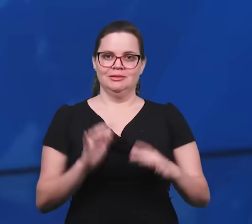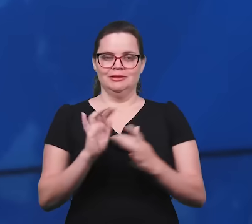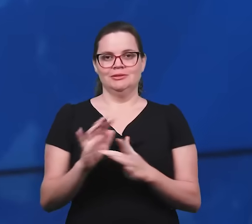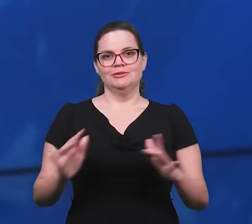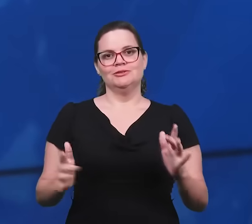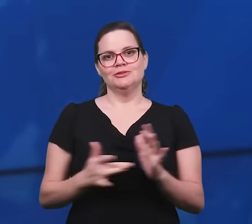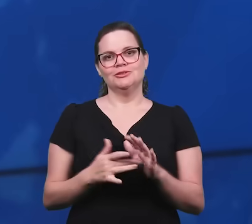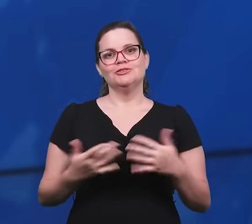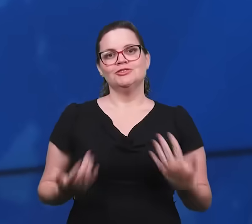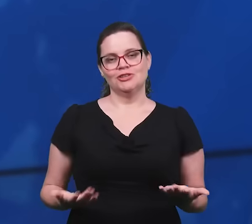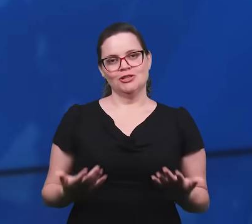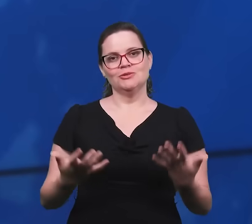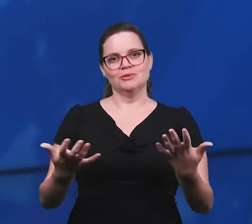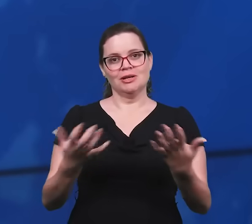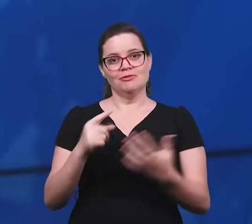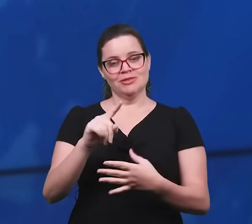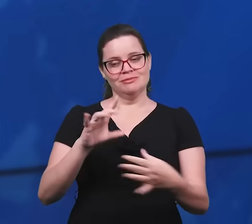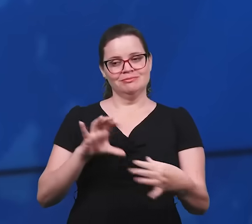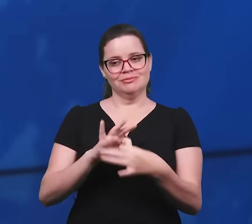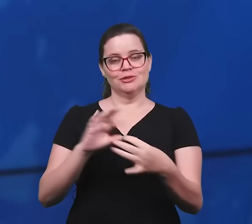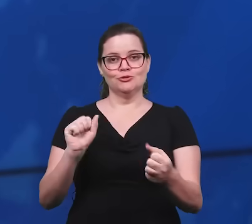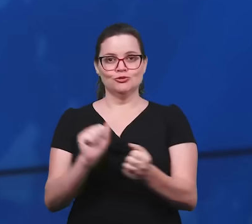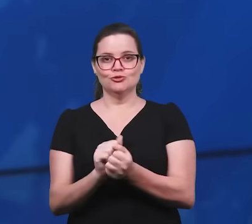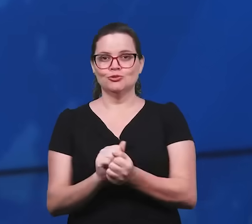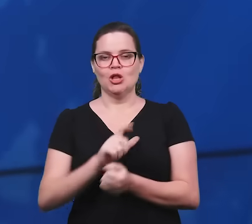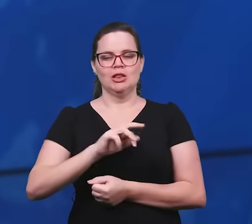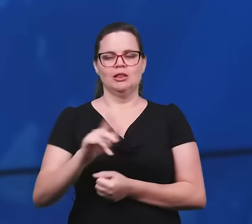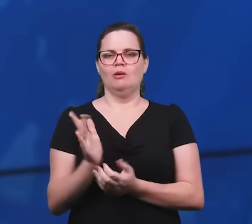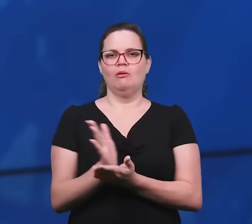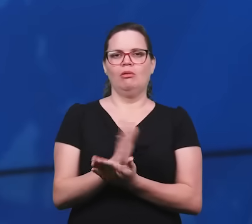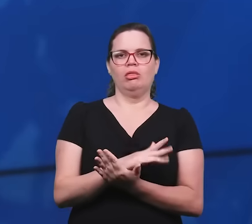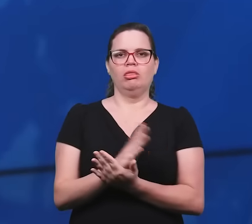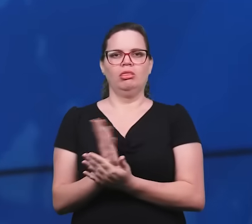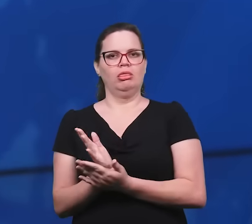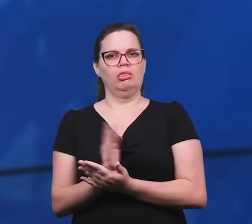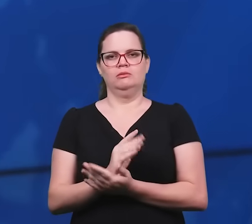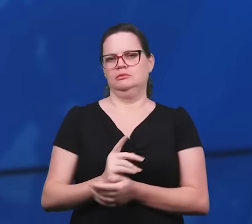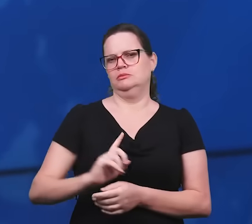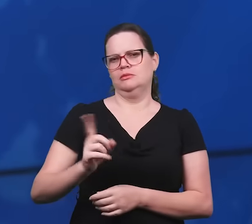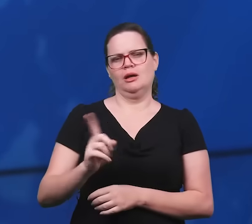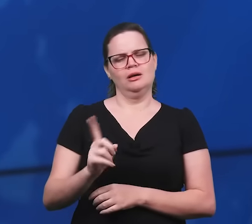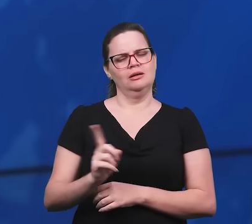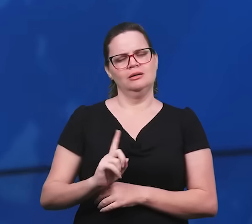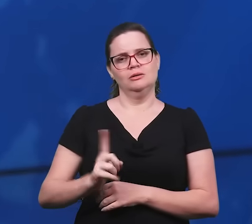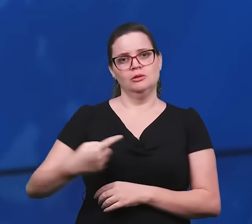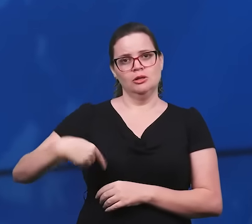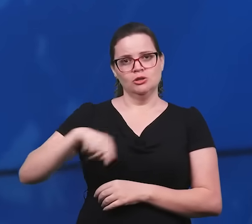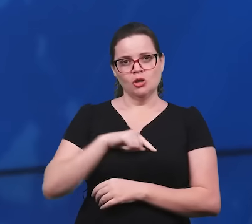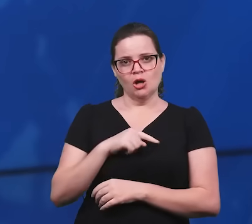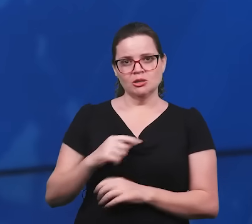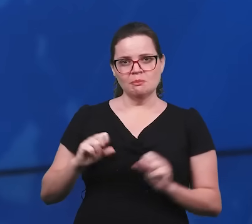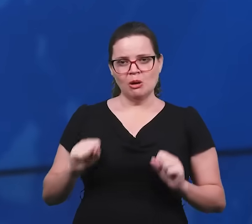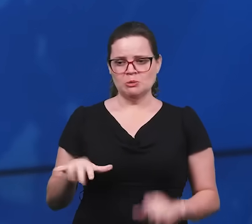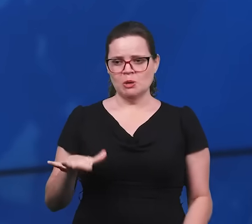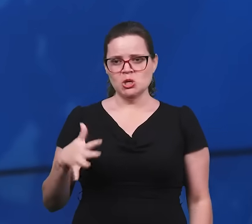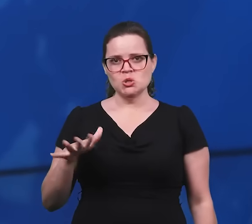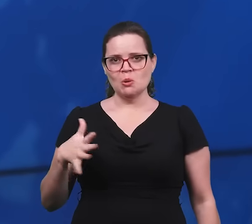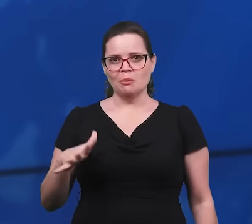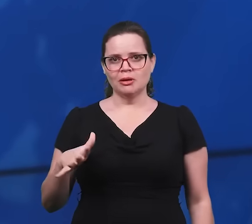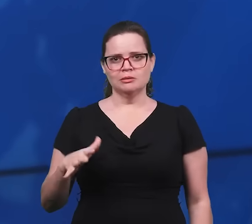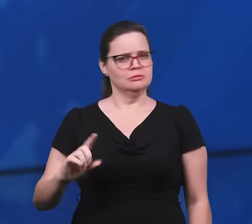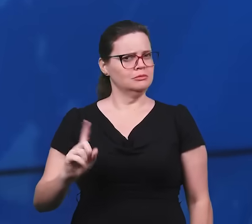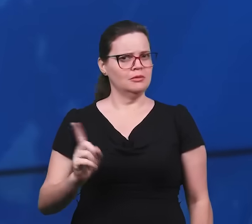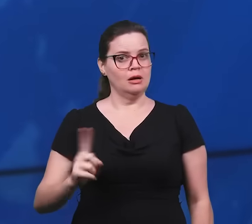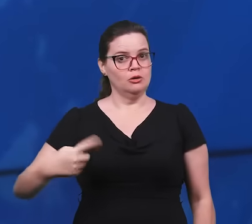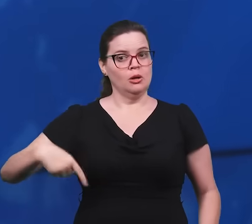mas ele também não estava no caminho. A Bíblia diz que nós não devemos ser mornos, ou devemos